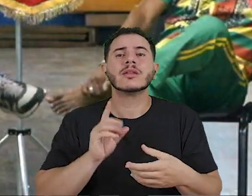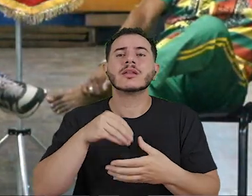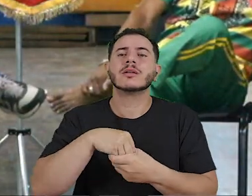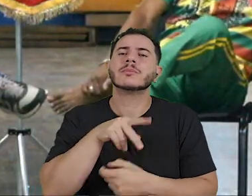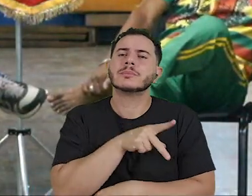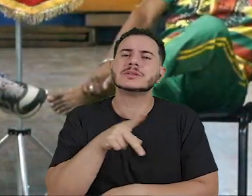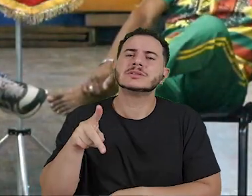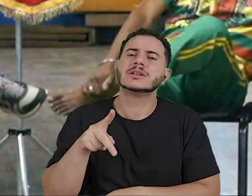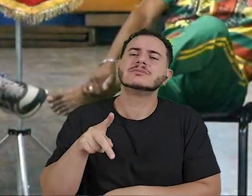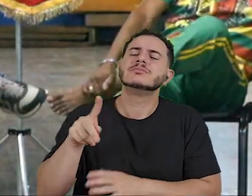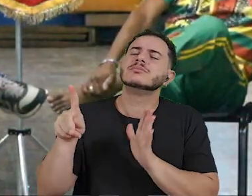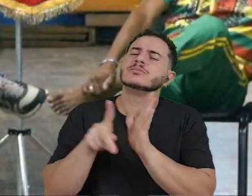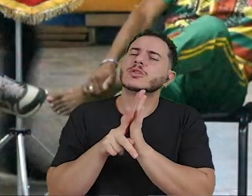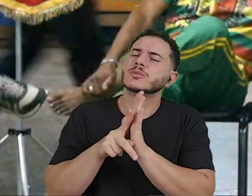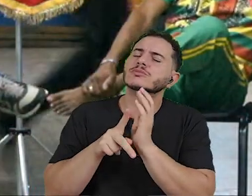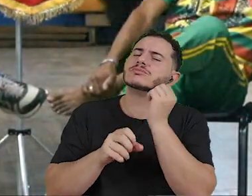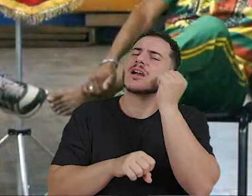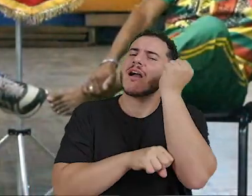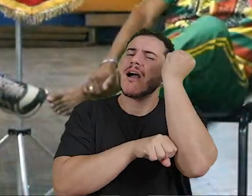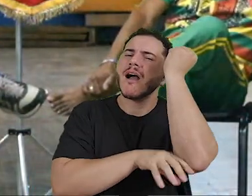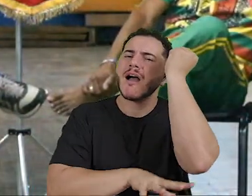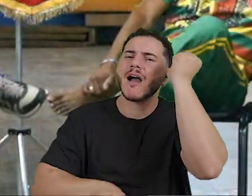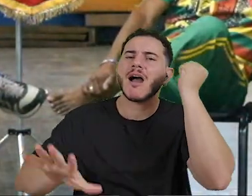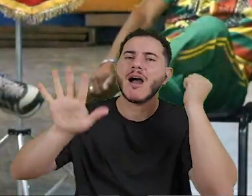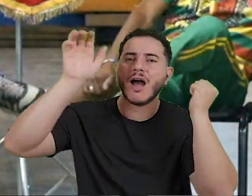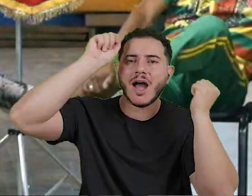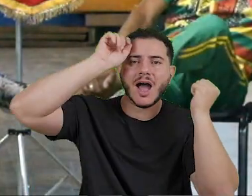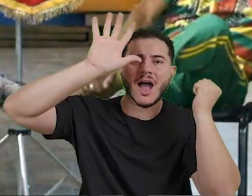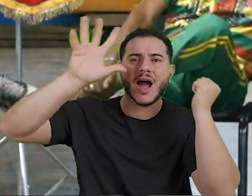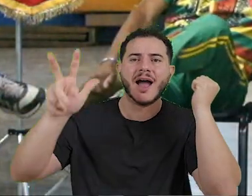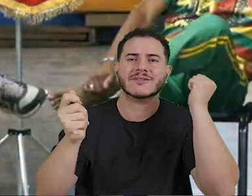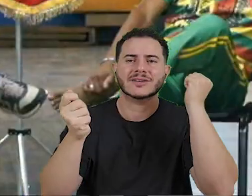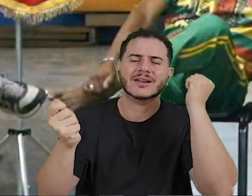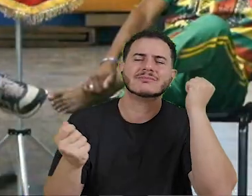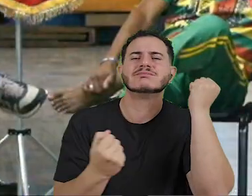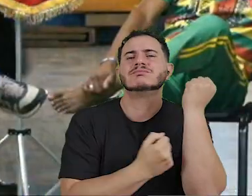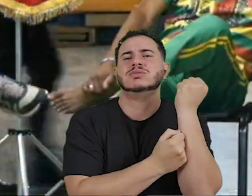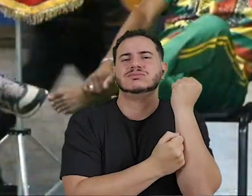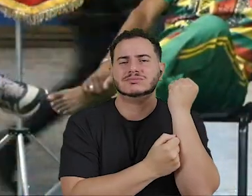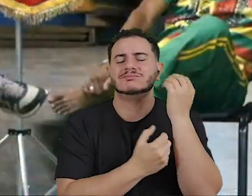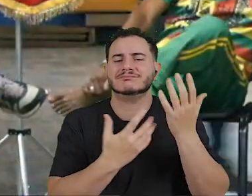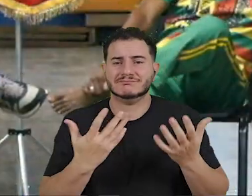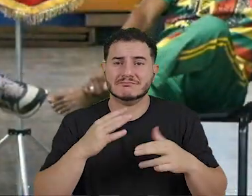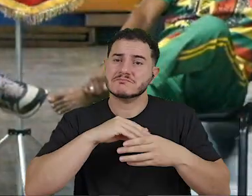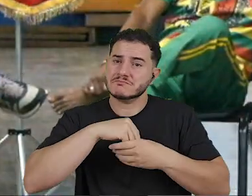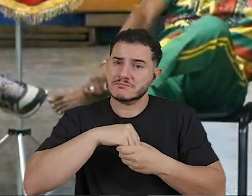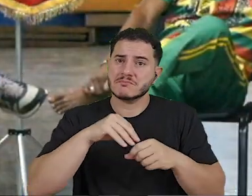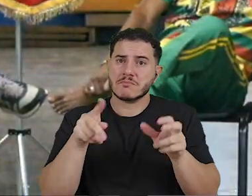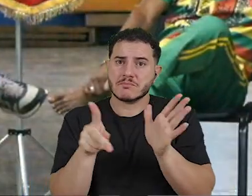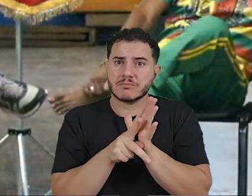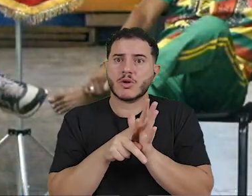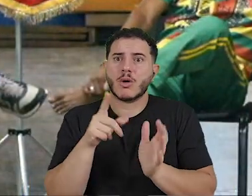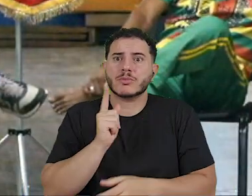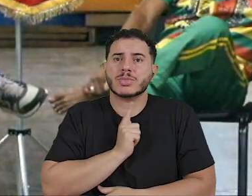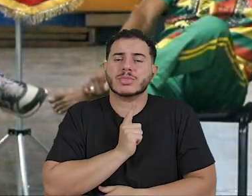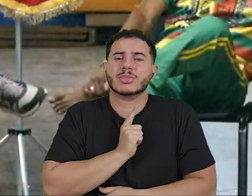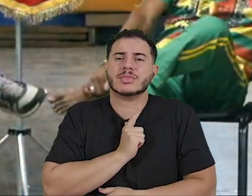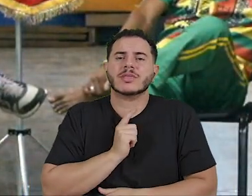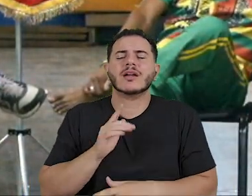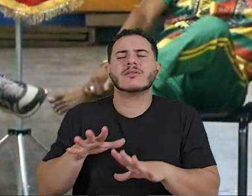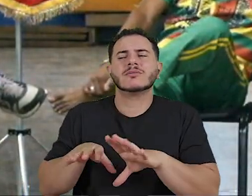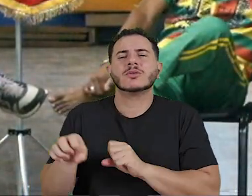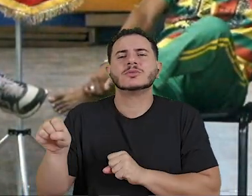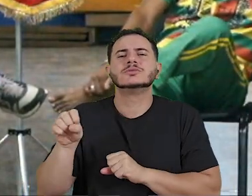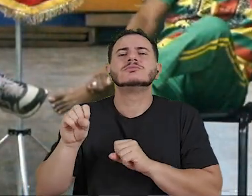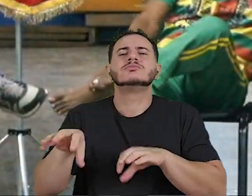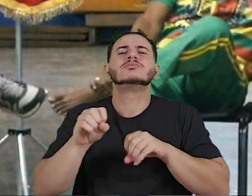África, onde ele também atua como porta-estandarte, não é isso? e ele tem uma formação de